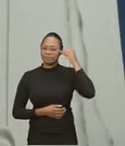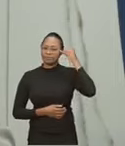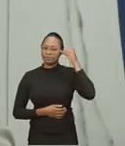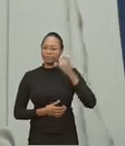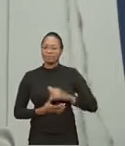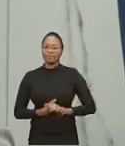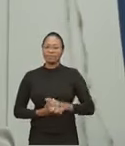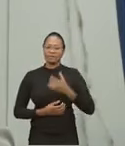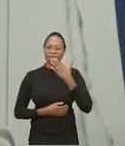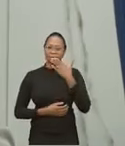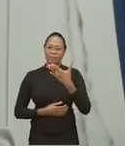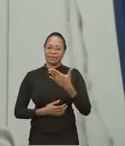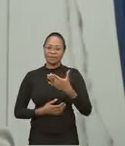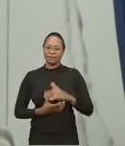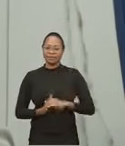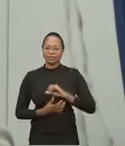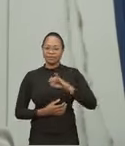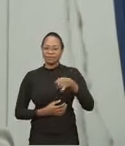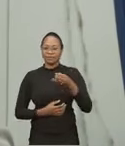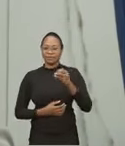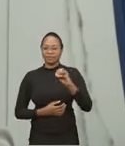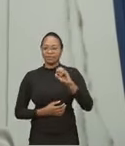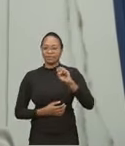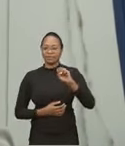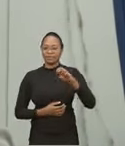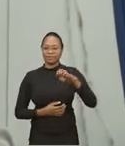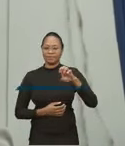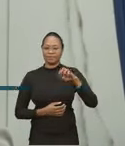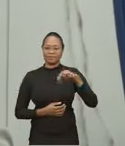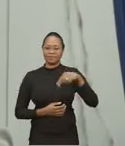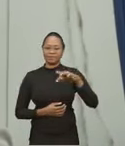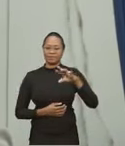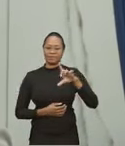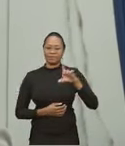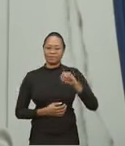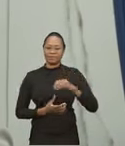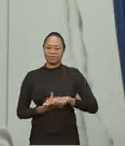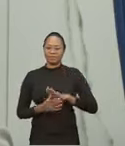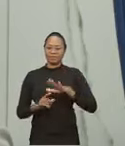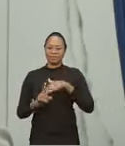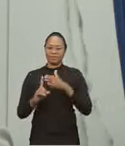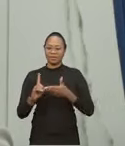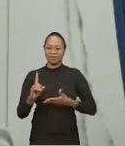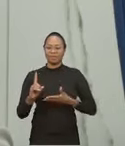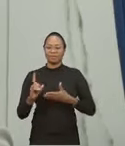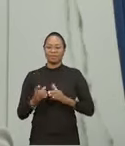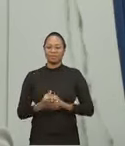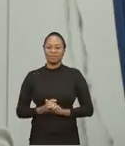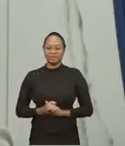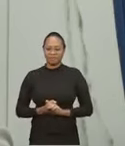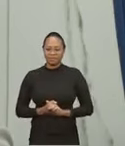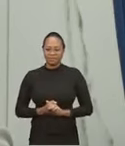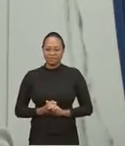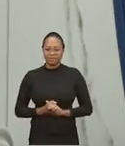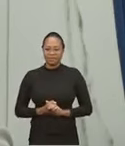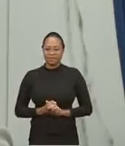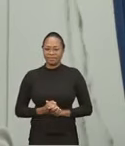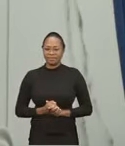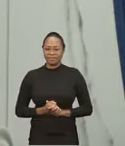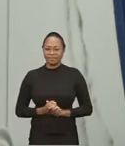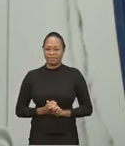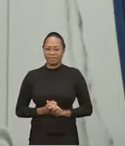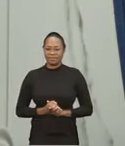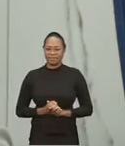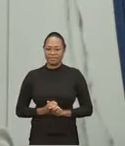concede ao senhor Josenilton Marques dos Anjos a medalha Zumbi do Palmares, o projeto de resolução vinha acompanhado do parecer